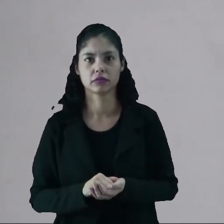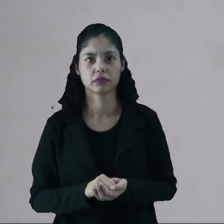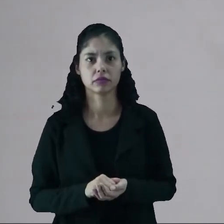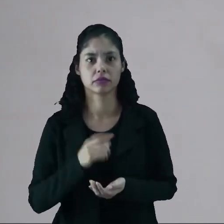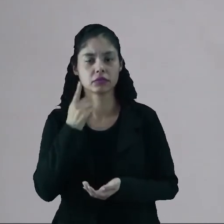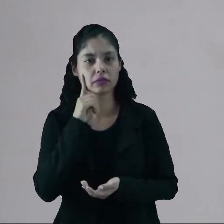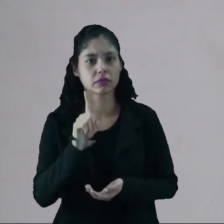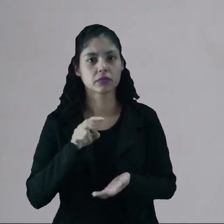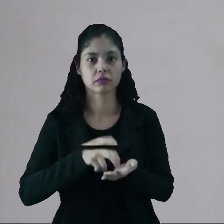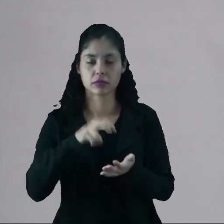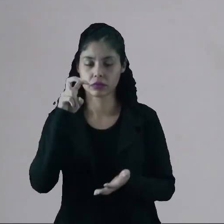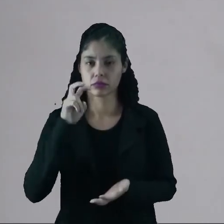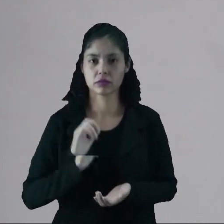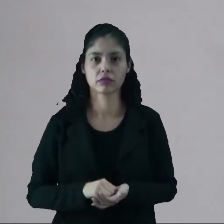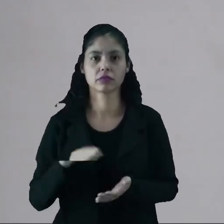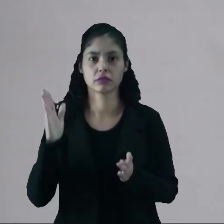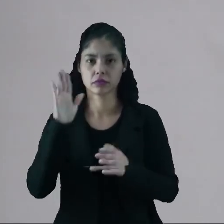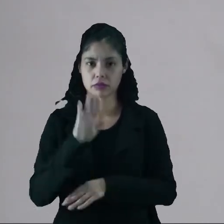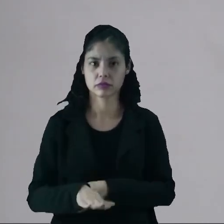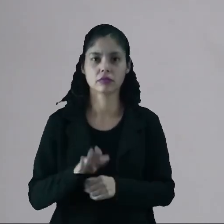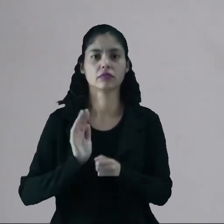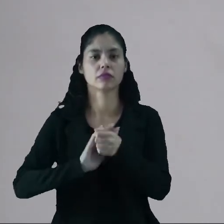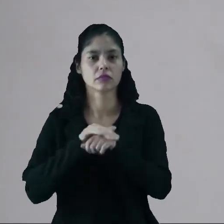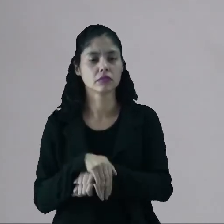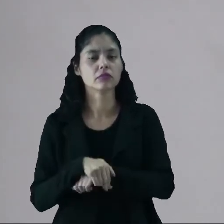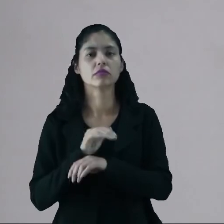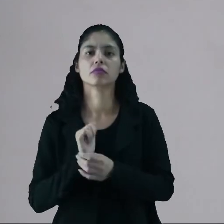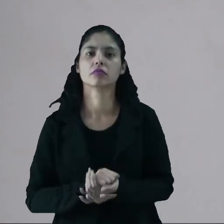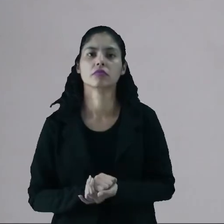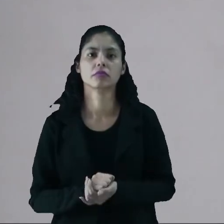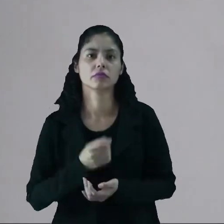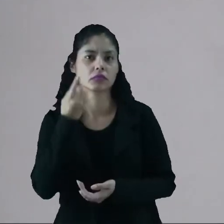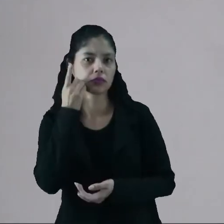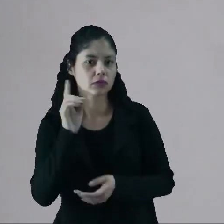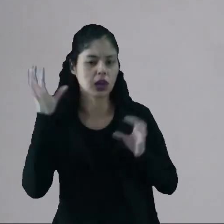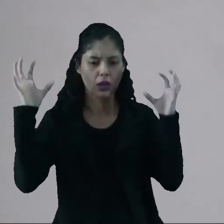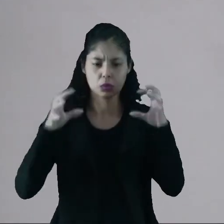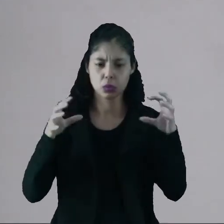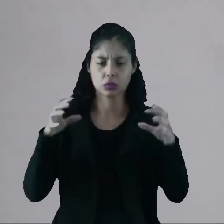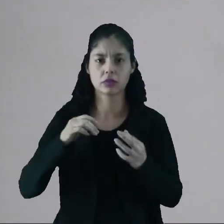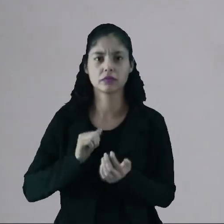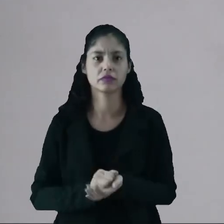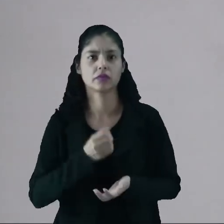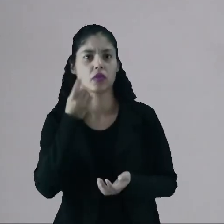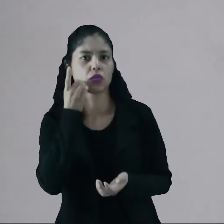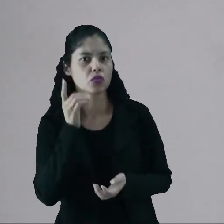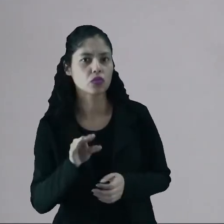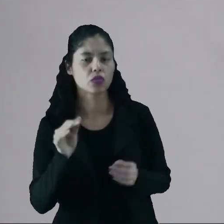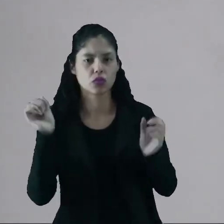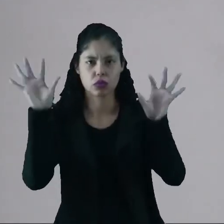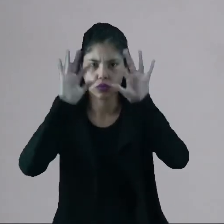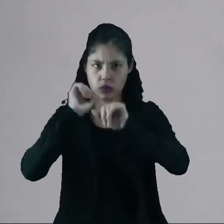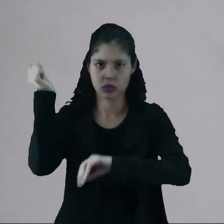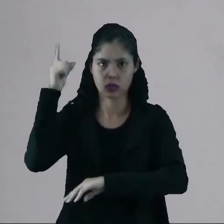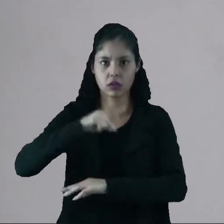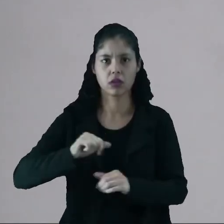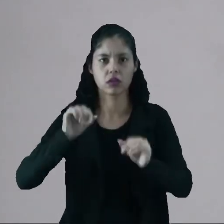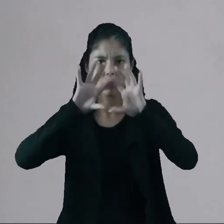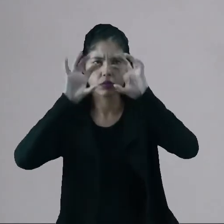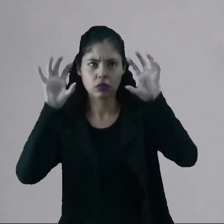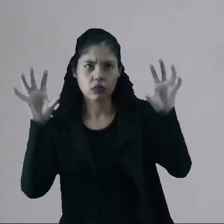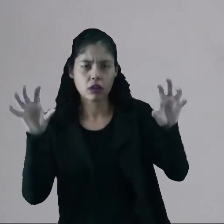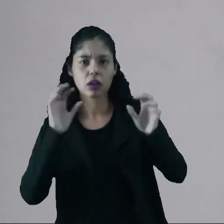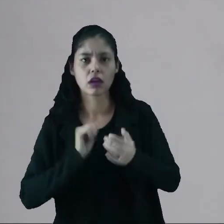dia pela manhã, à tarde, à noite, um dia de chuva, um dia de sol, um dia meio